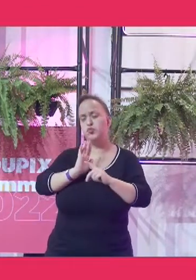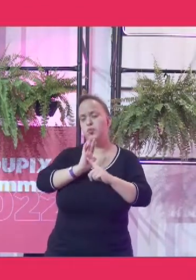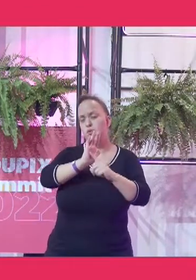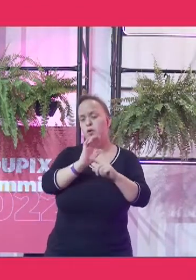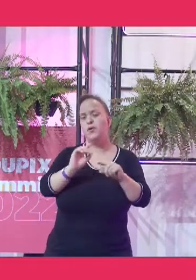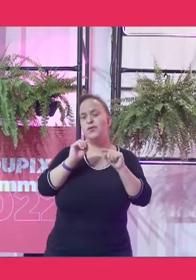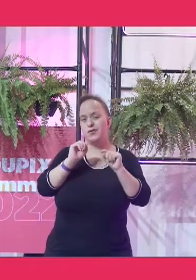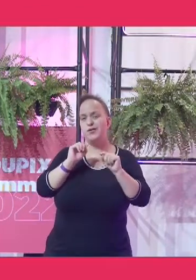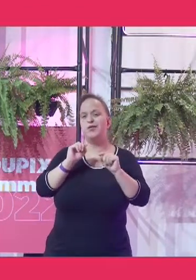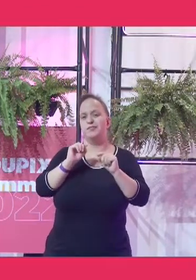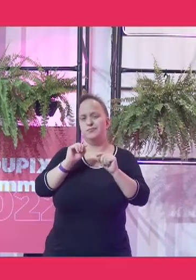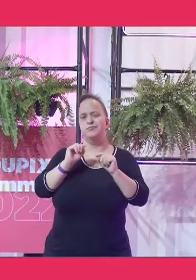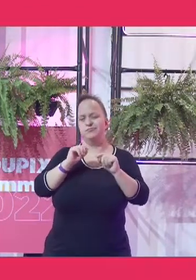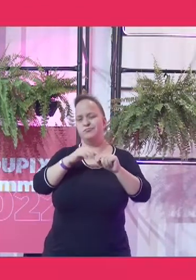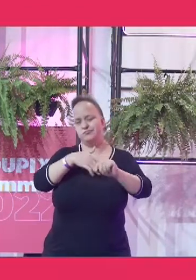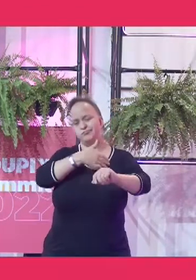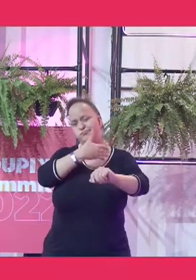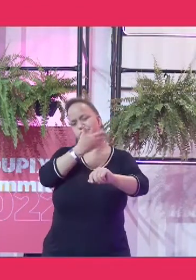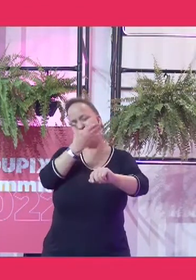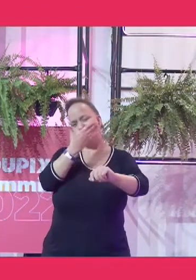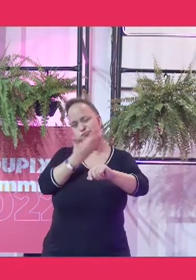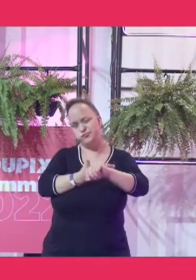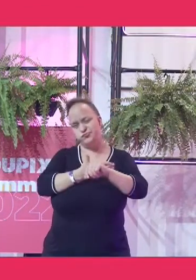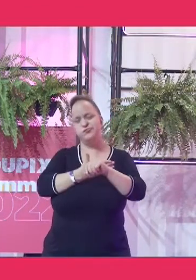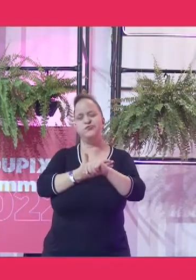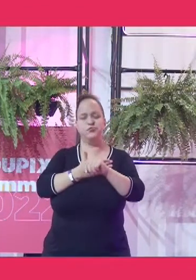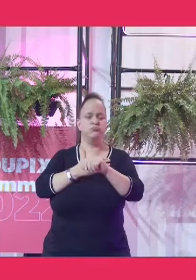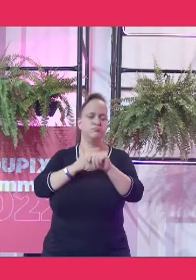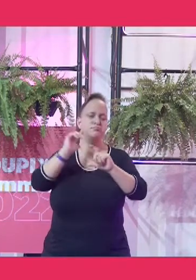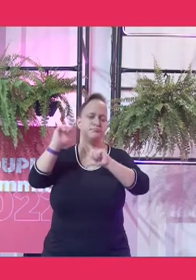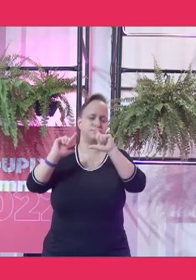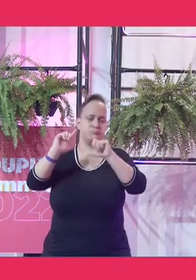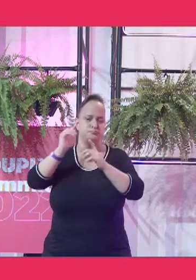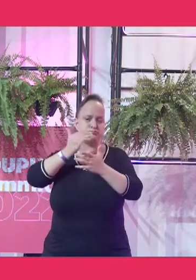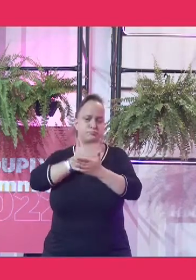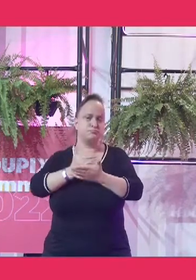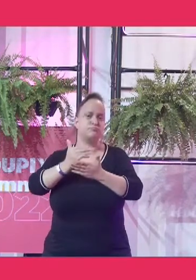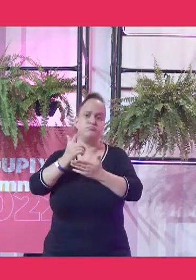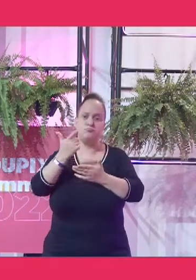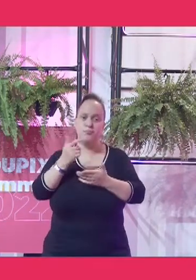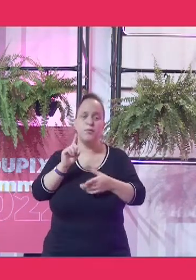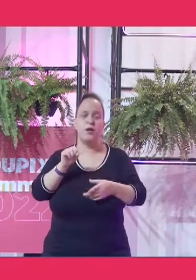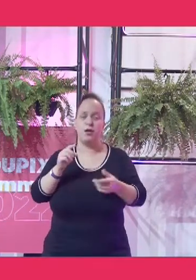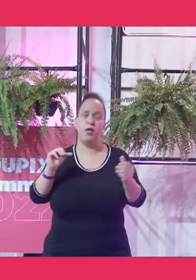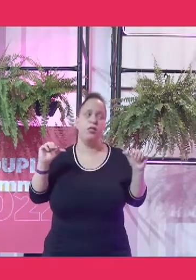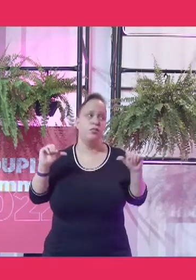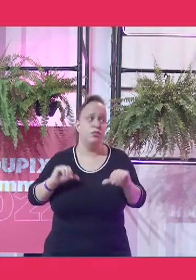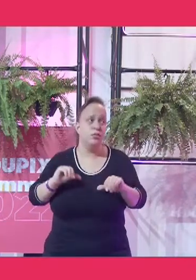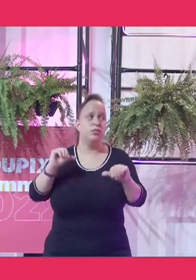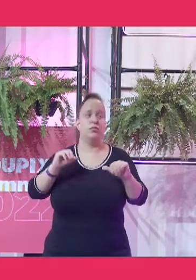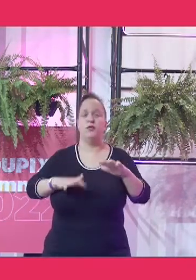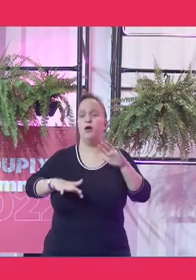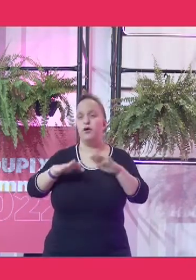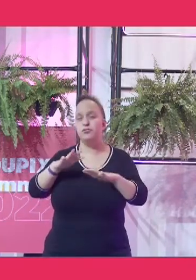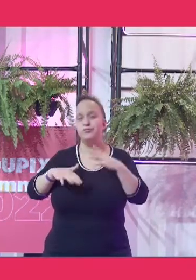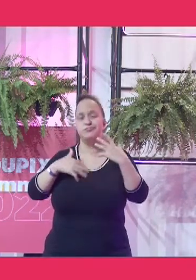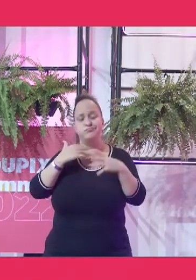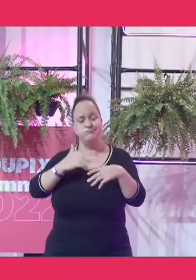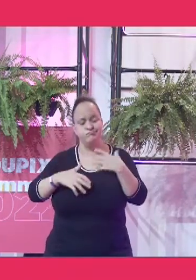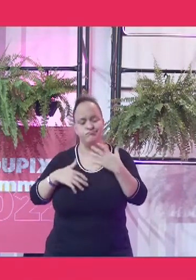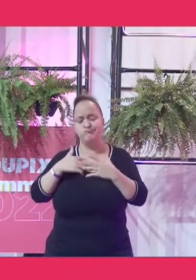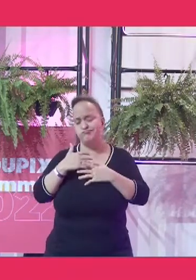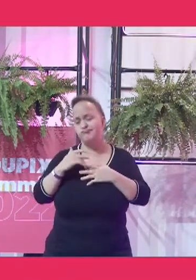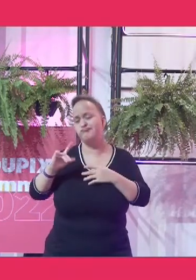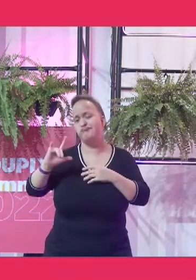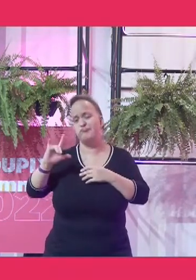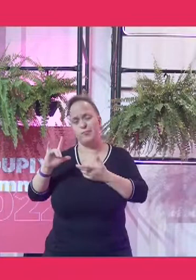gente está comentando aqui desde o começo desse painel, que é a frustração que a gente sente toda vez que a gente está, né, acessando nossas redes